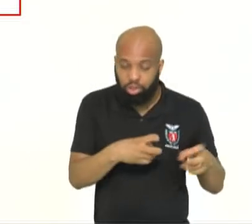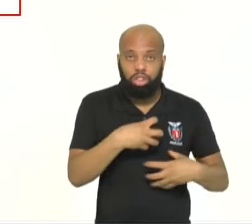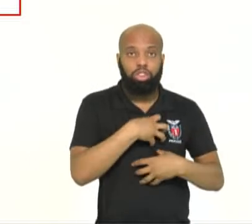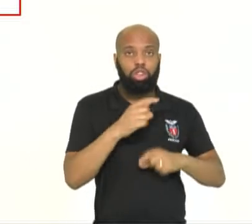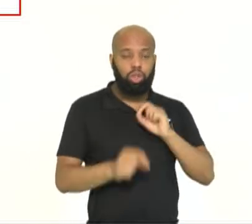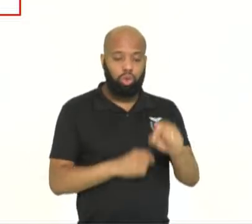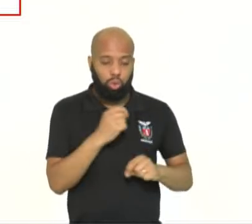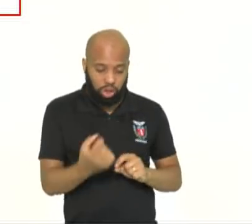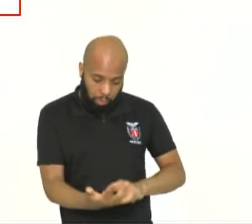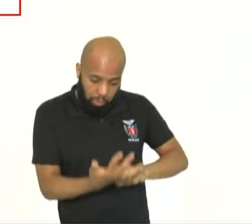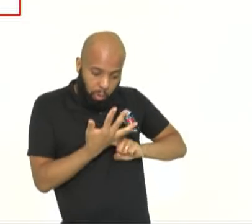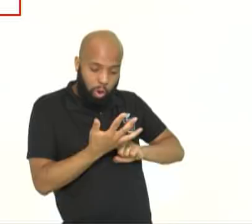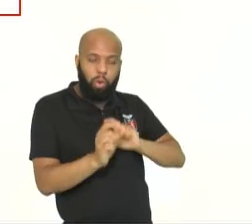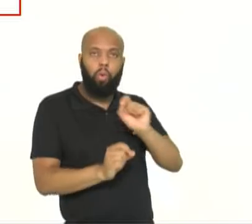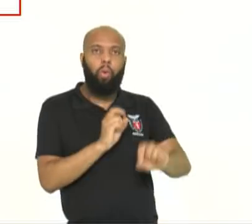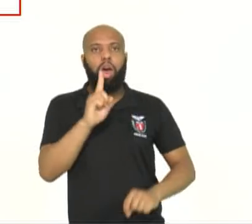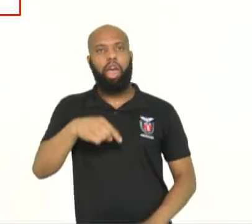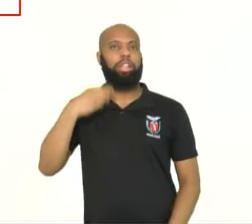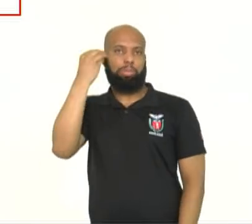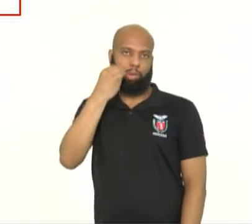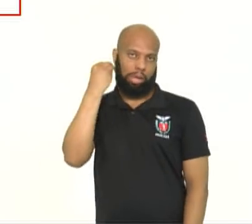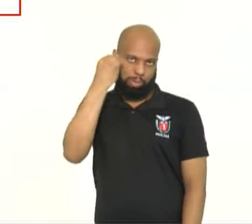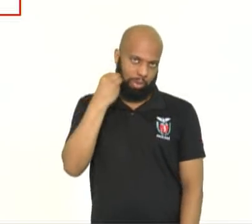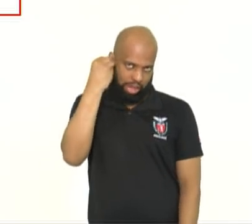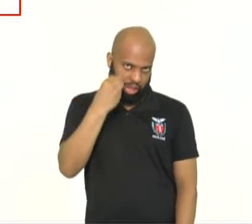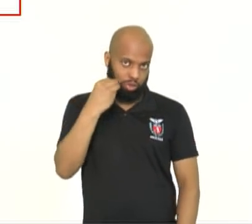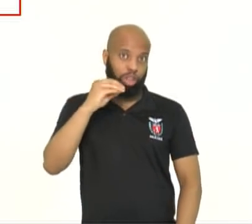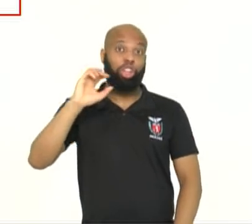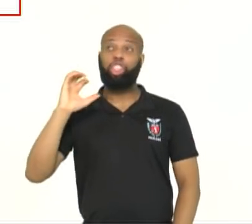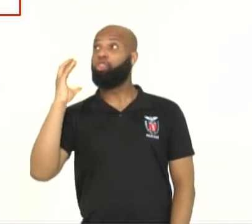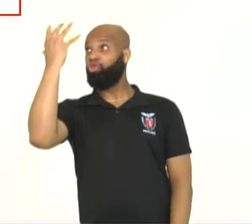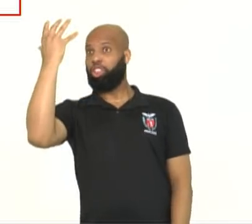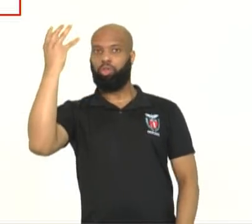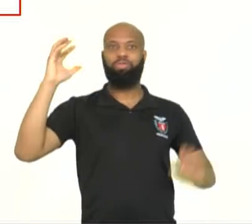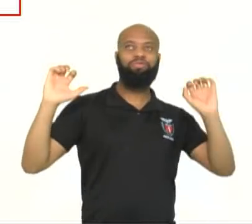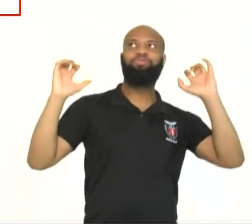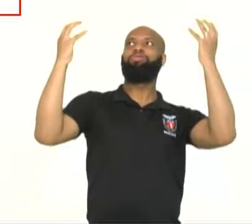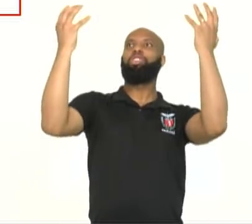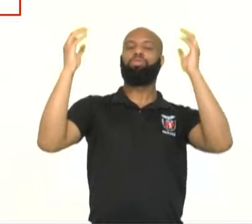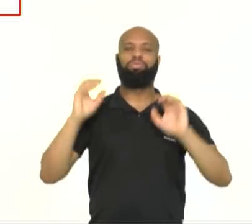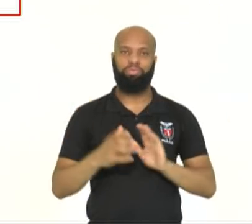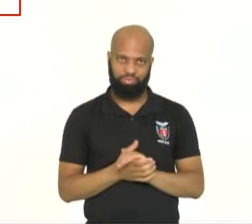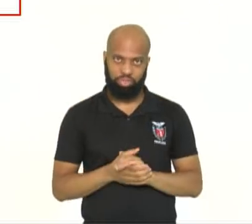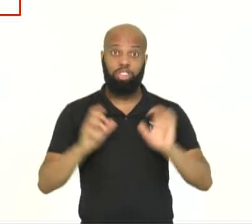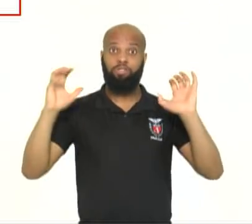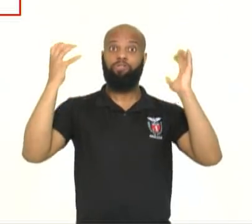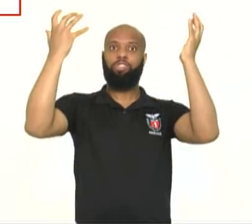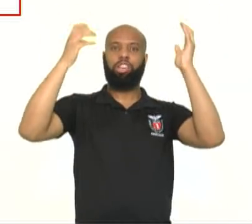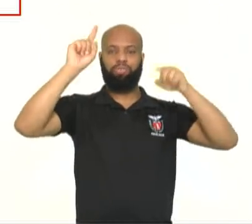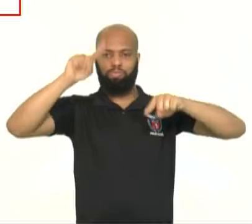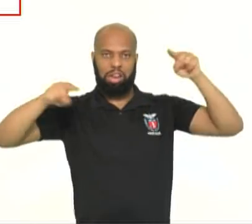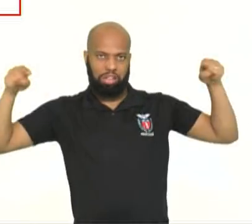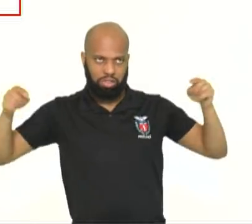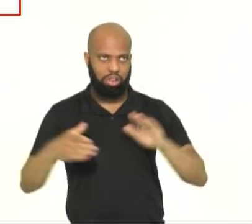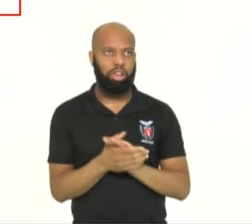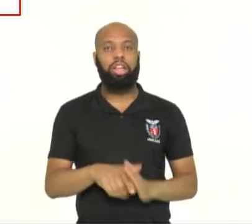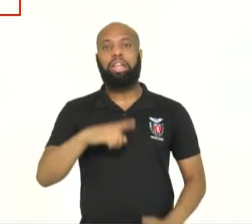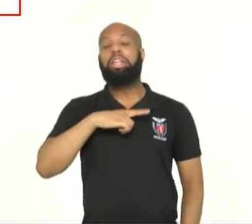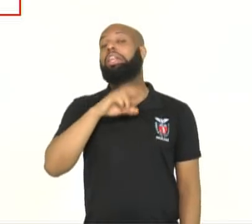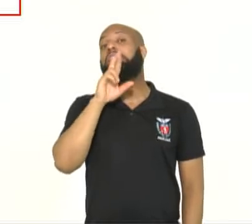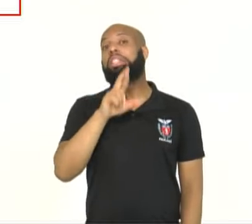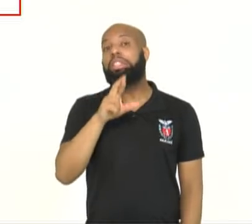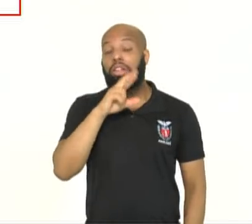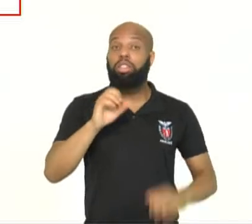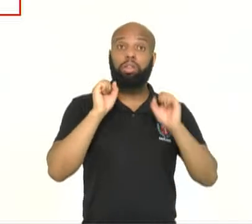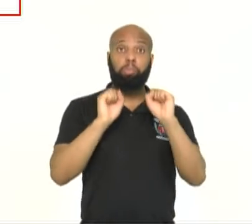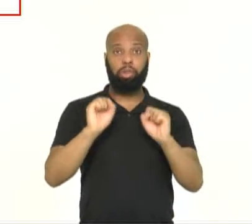face voltada para cima é um experimento, é um evento aleatório. Tá? É um evento aleatório. Os resultados